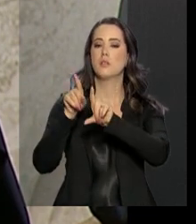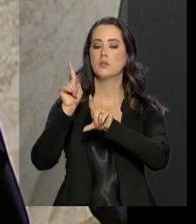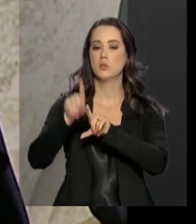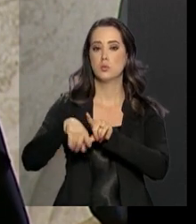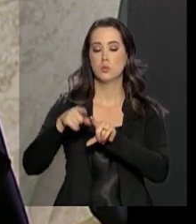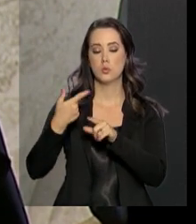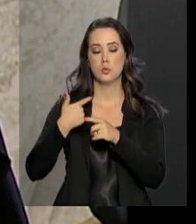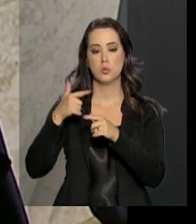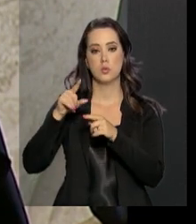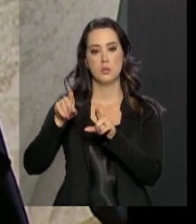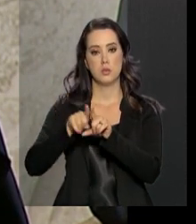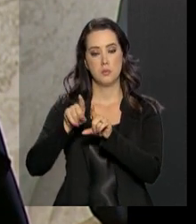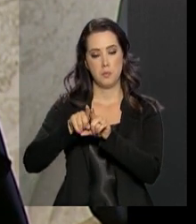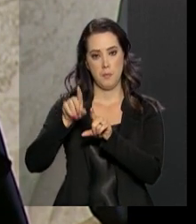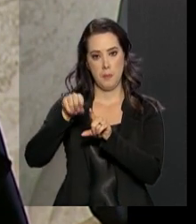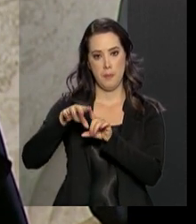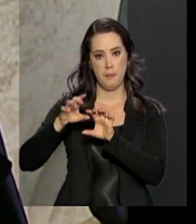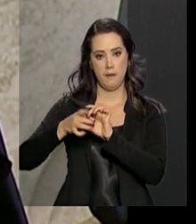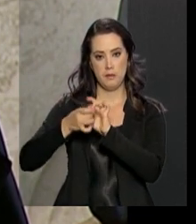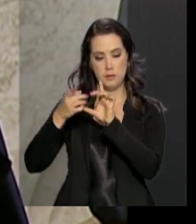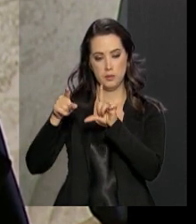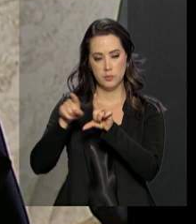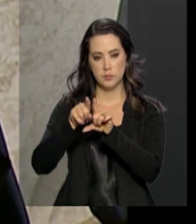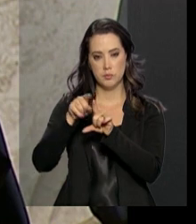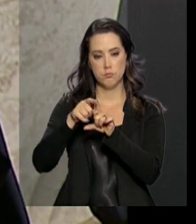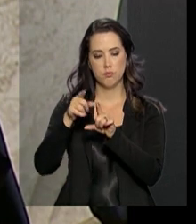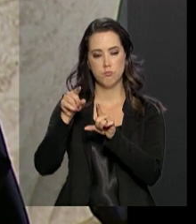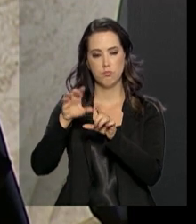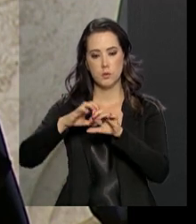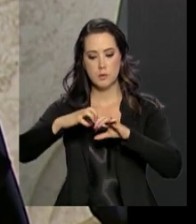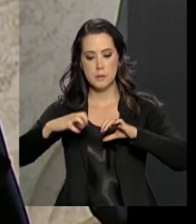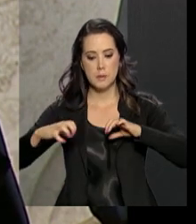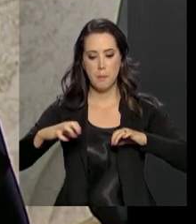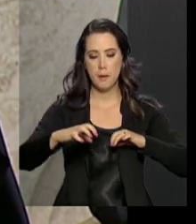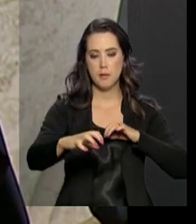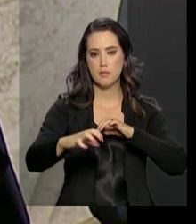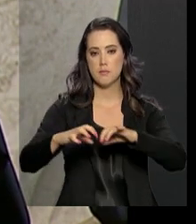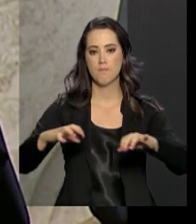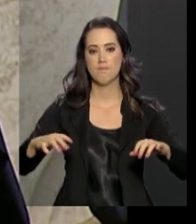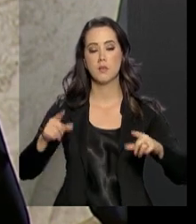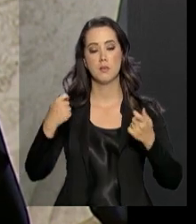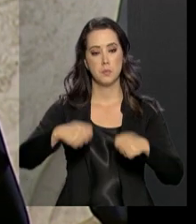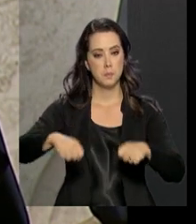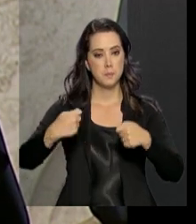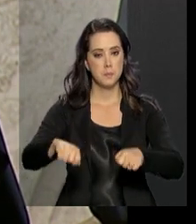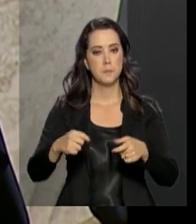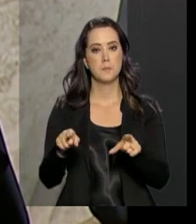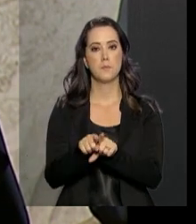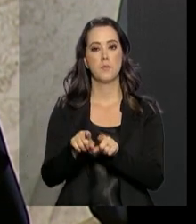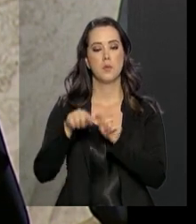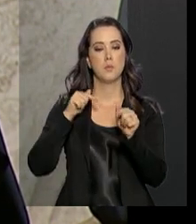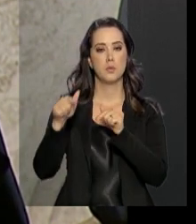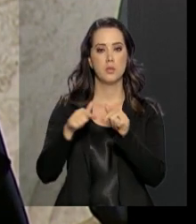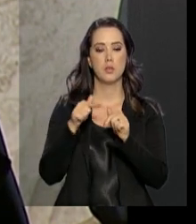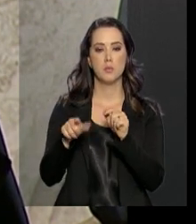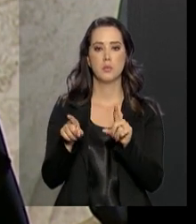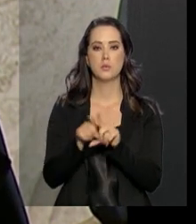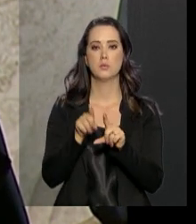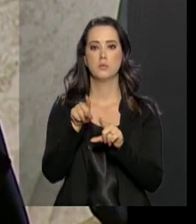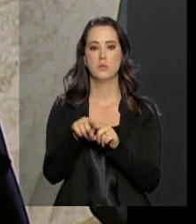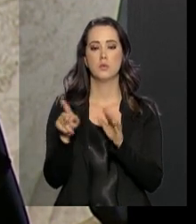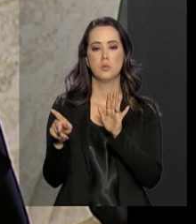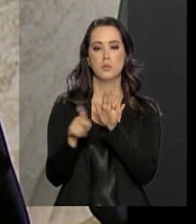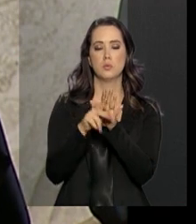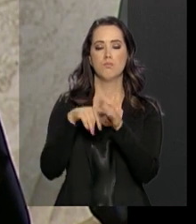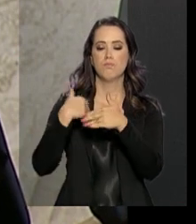como a autonomia necessária para o exercício do